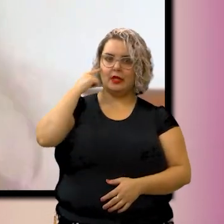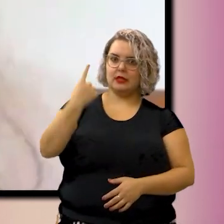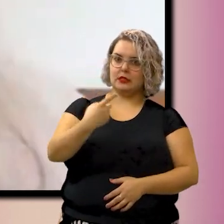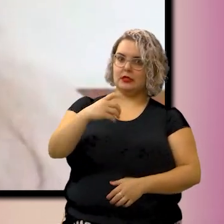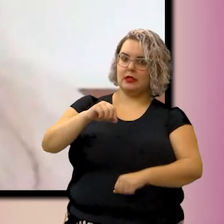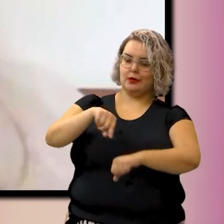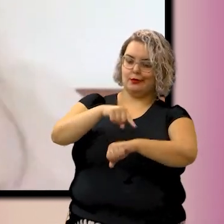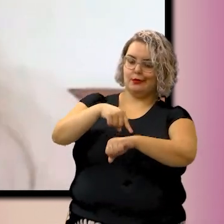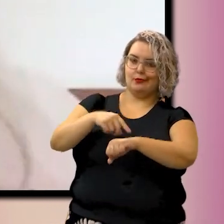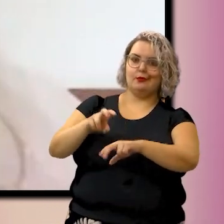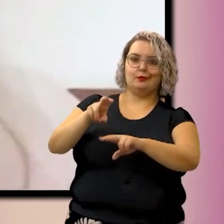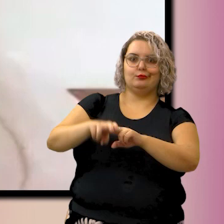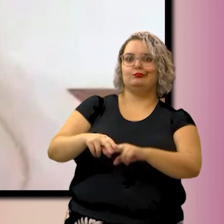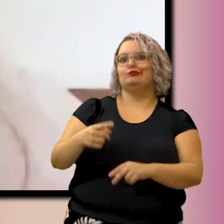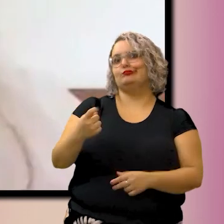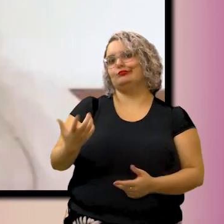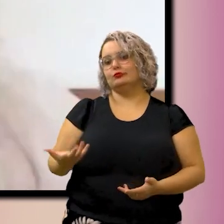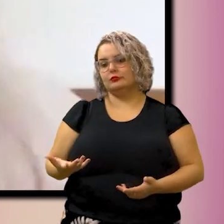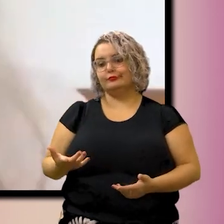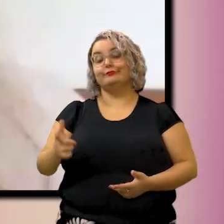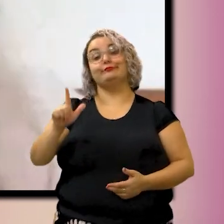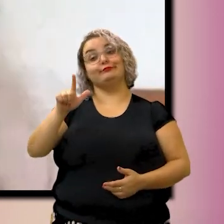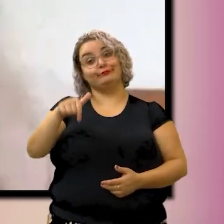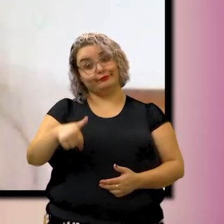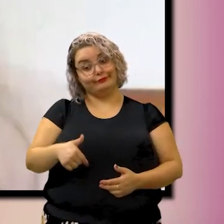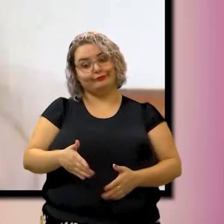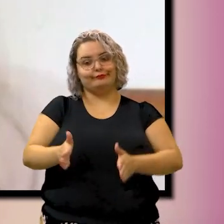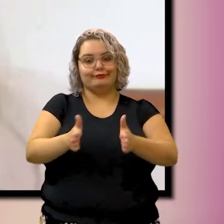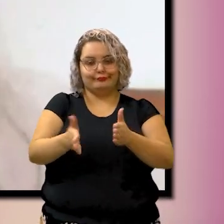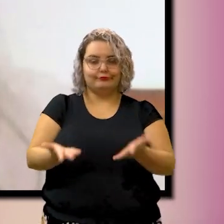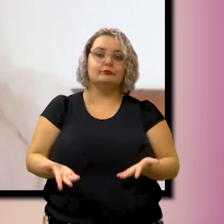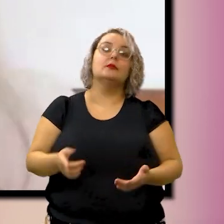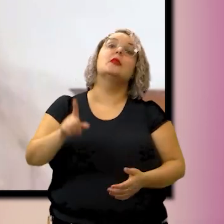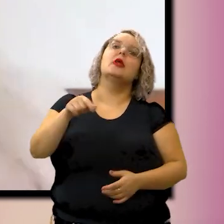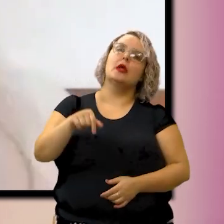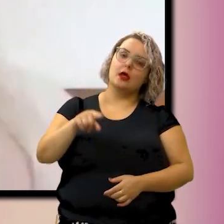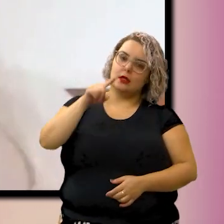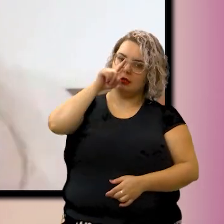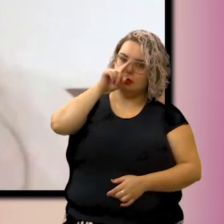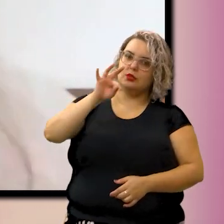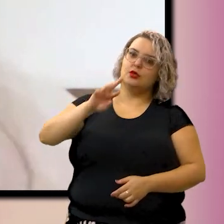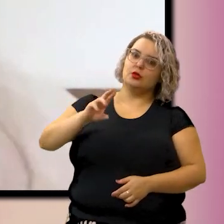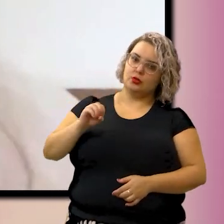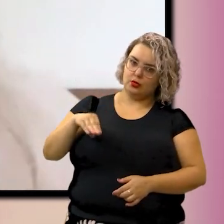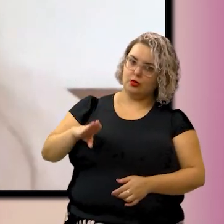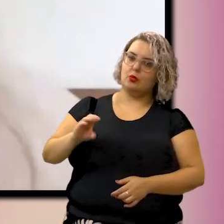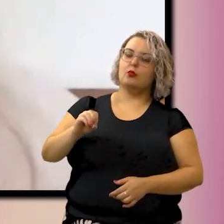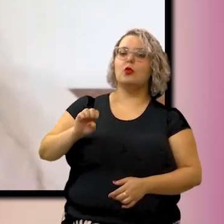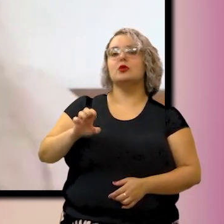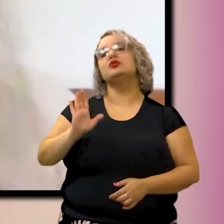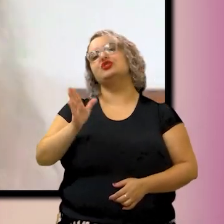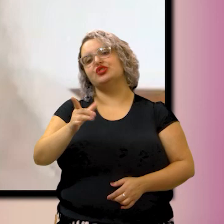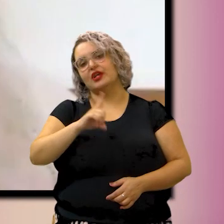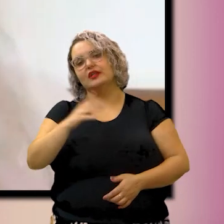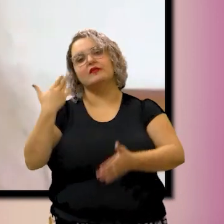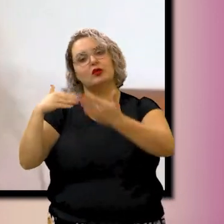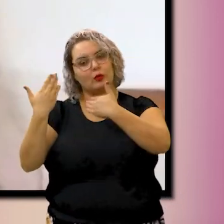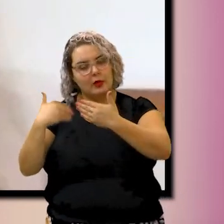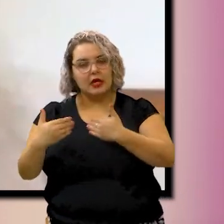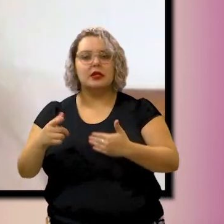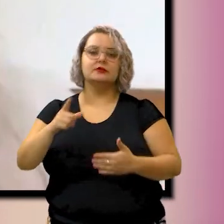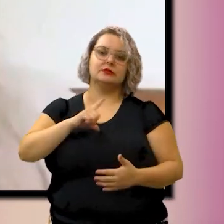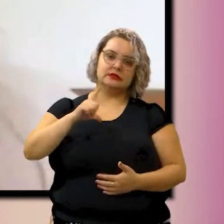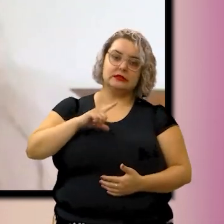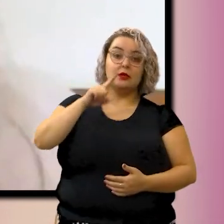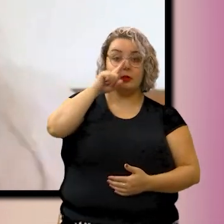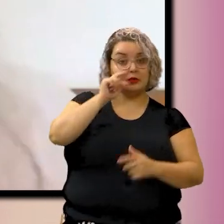você ficar 10 horas parado na mesma posição, isso é uma imobilização já e aumenta seu risco de trombose. Então, para quem já teve trombose,